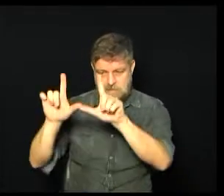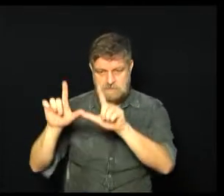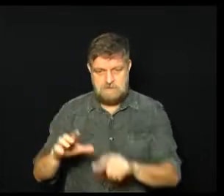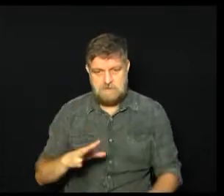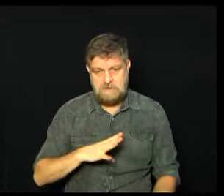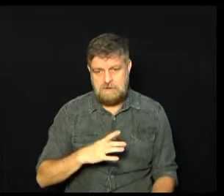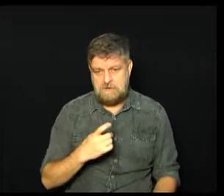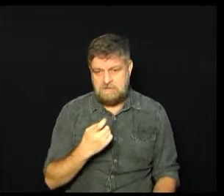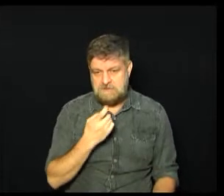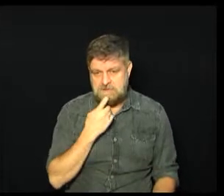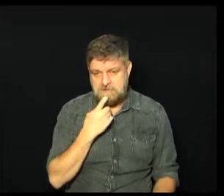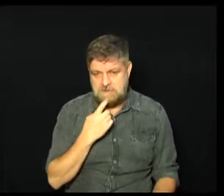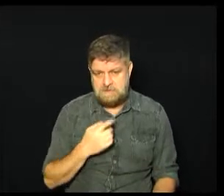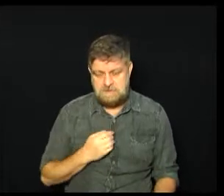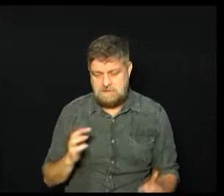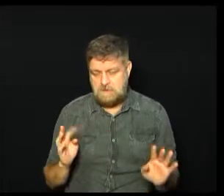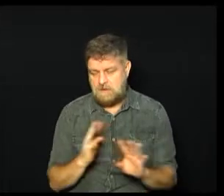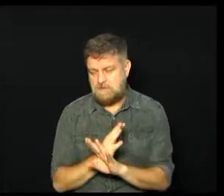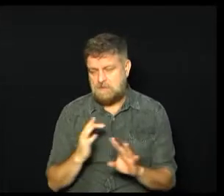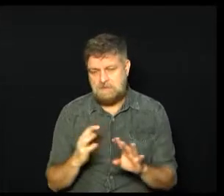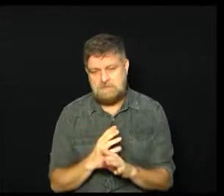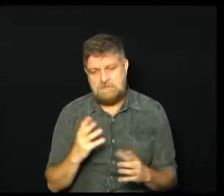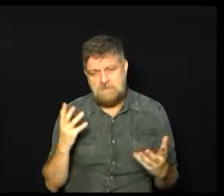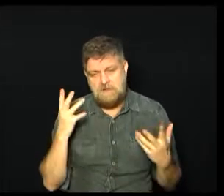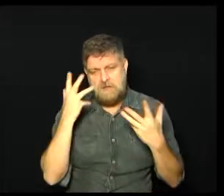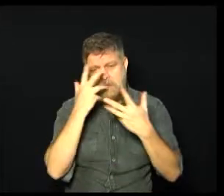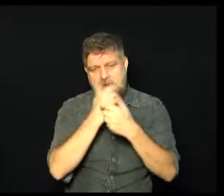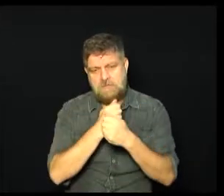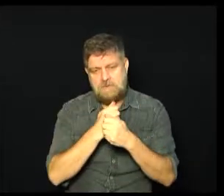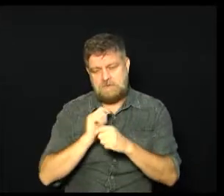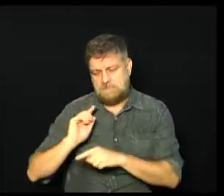cidade urbanisticamente mais bonita.